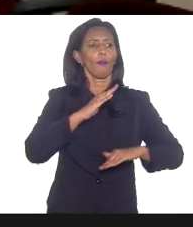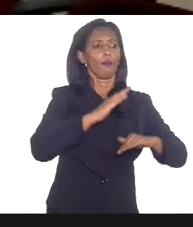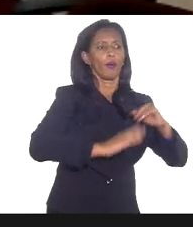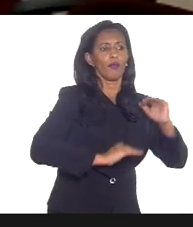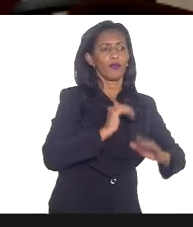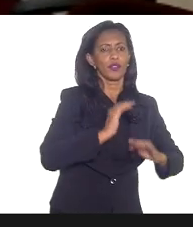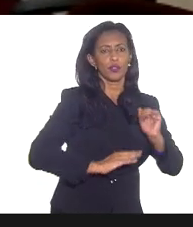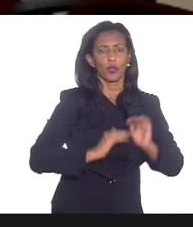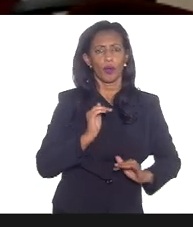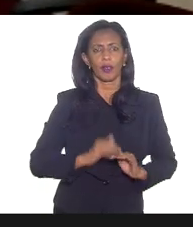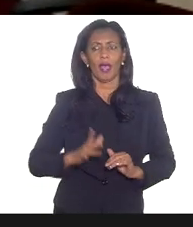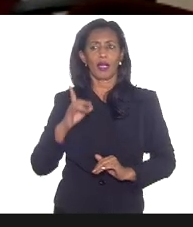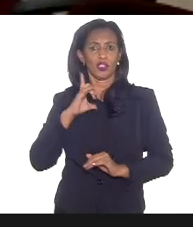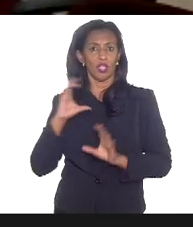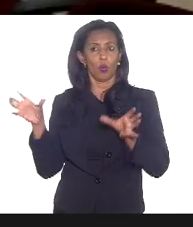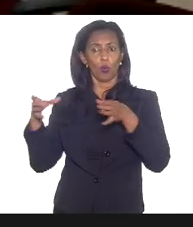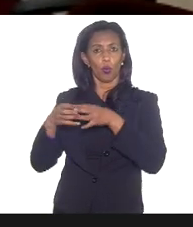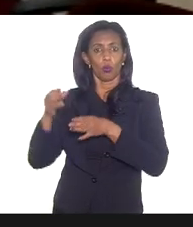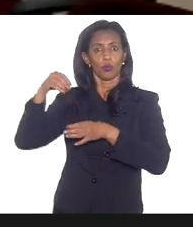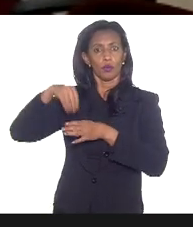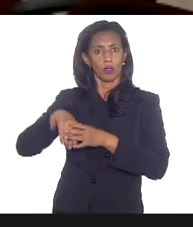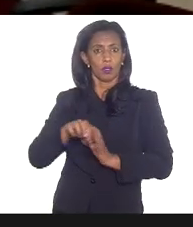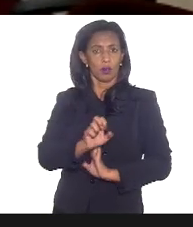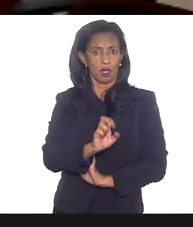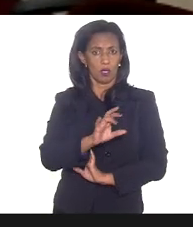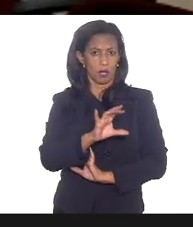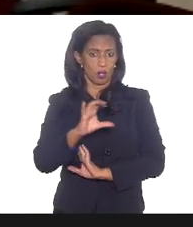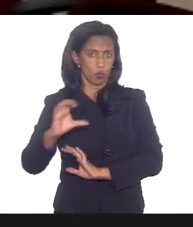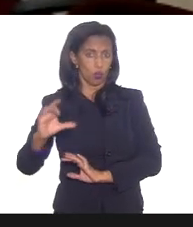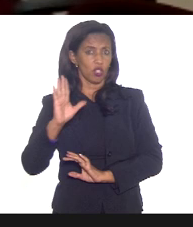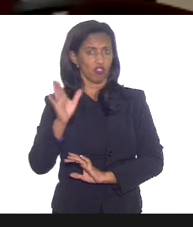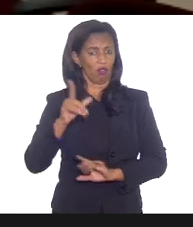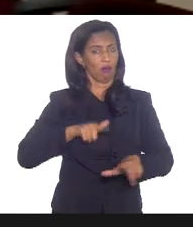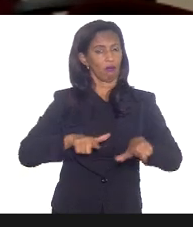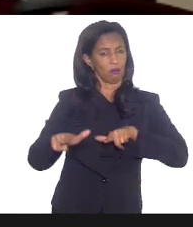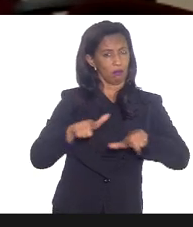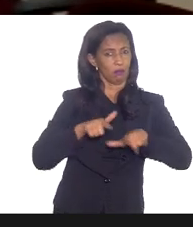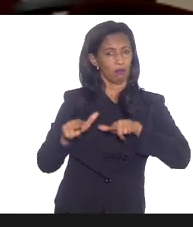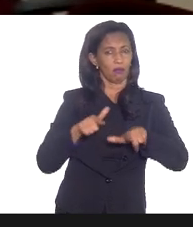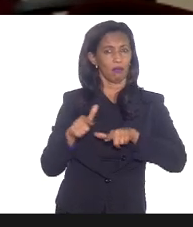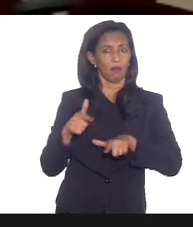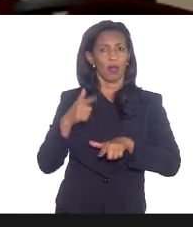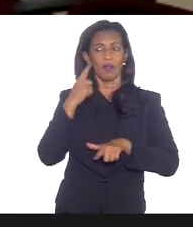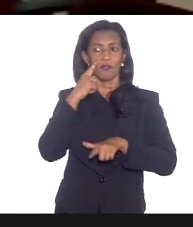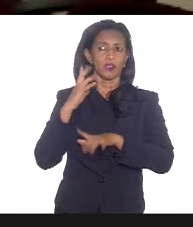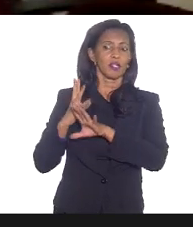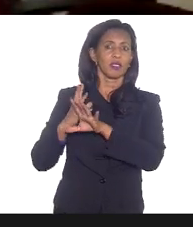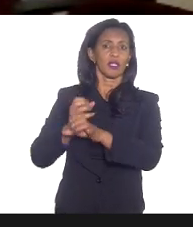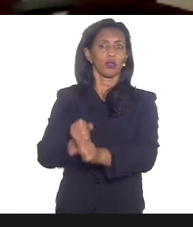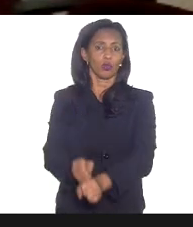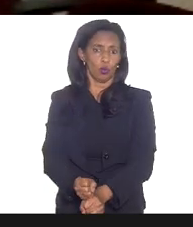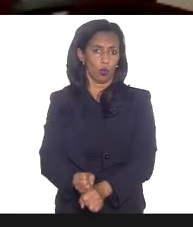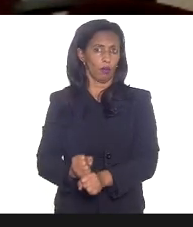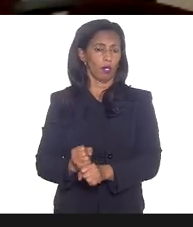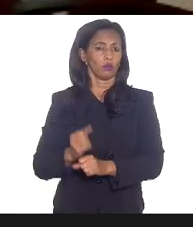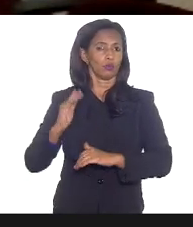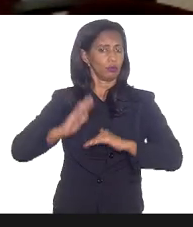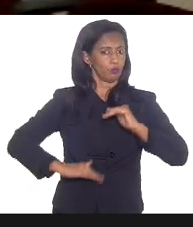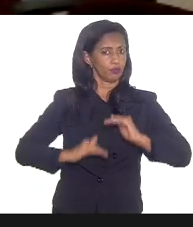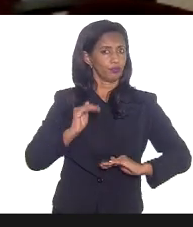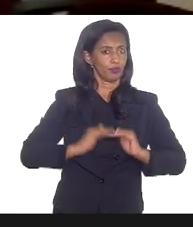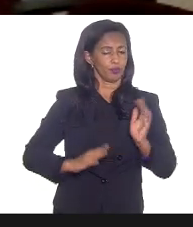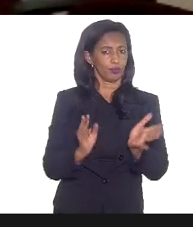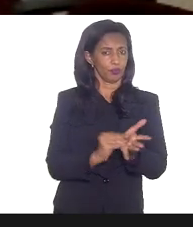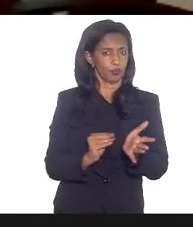na secretaria que já trabalha com todo esse levantamento e essa frente. Então, a gente